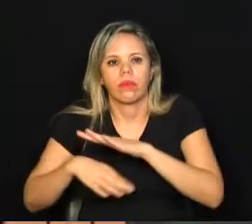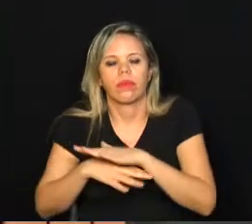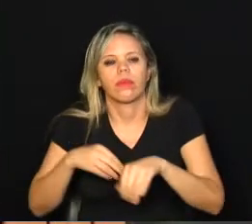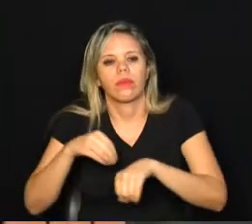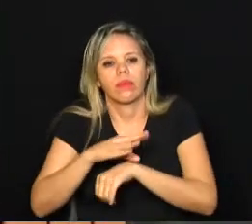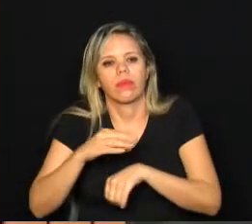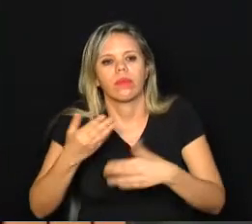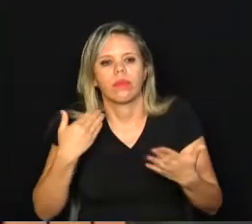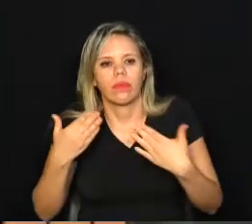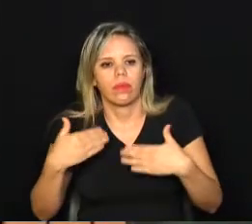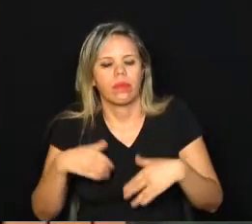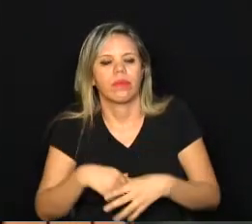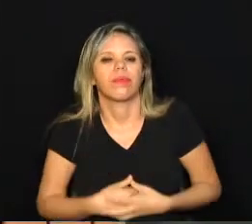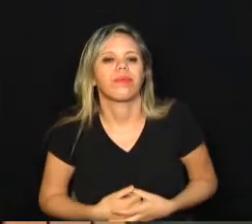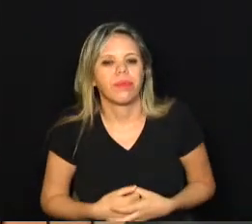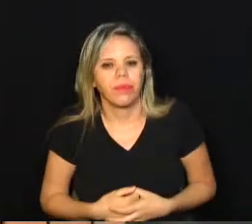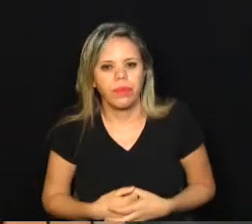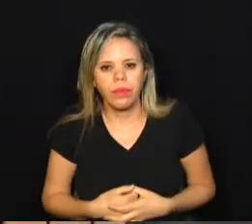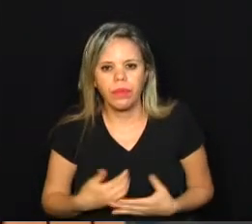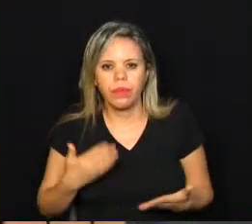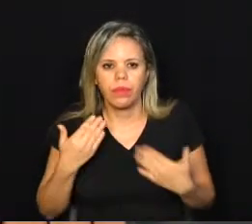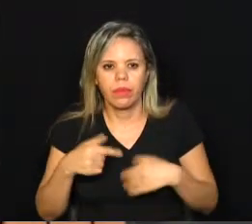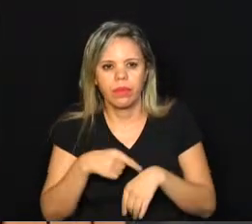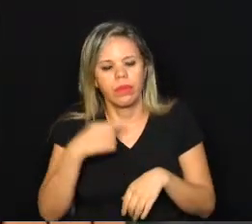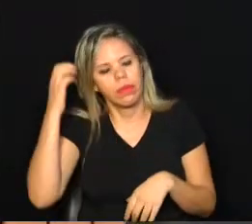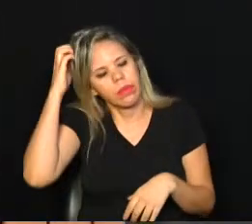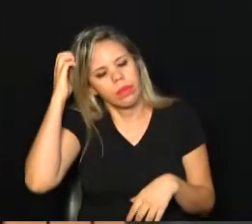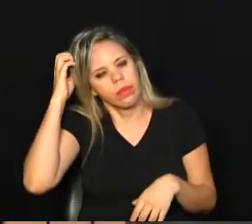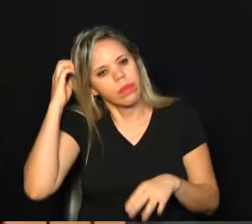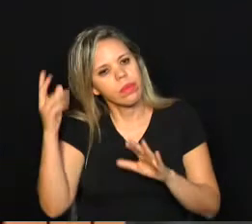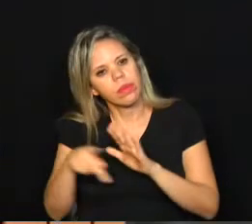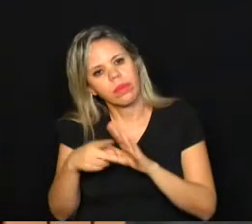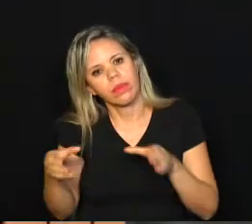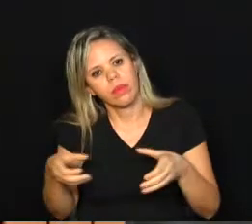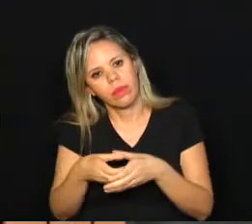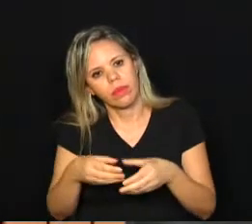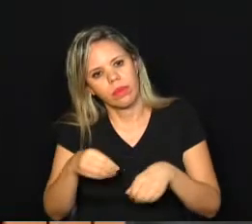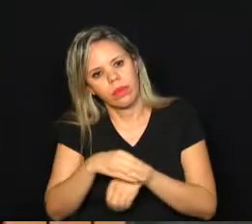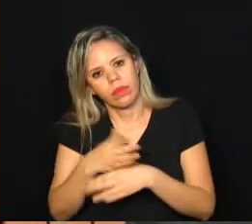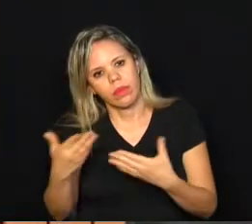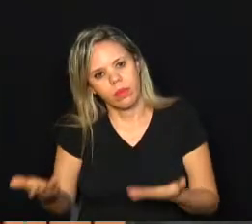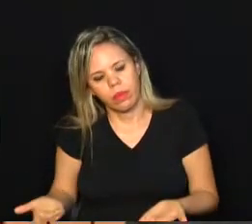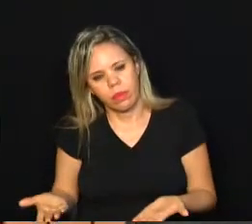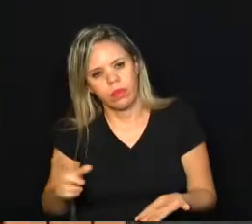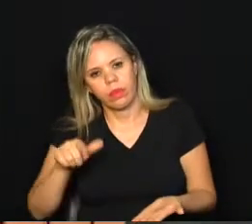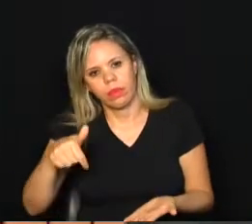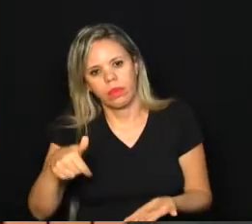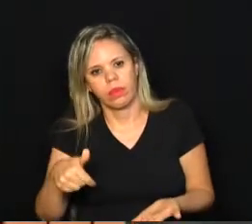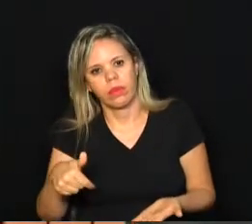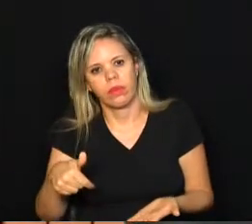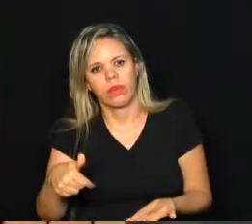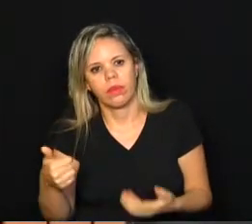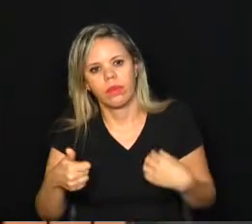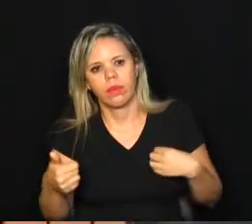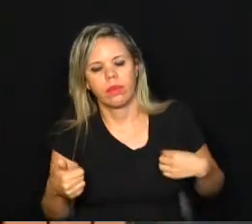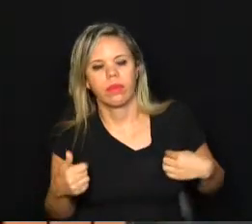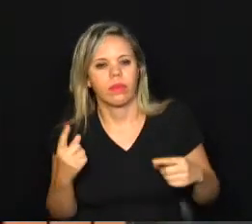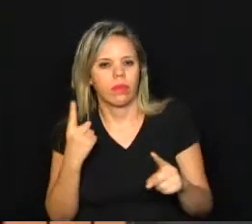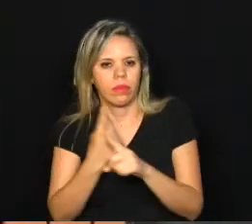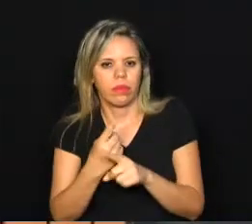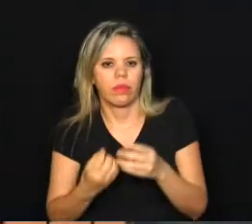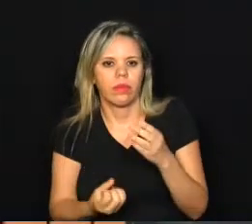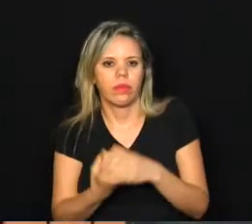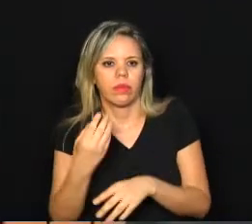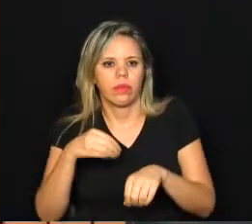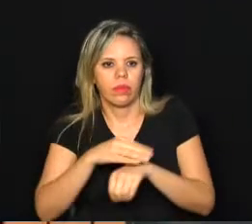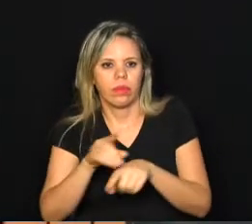as discussões, trazer os debates, como aqui a própria comissão está trazendo. Depois desse primeiro encontro, a gente vai querer